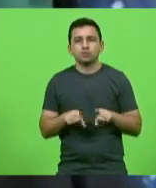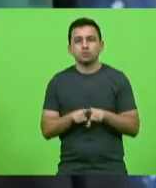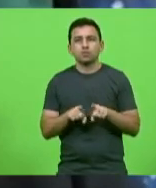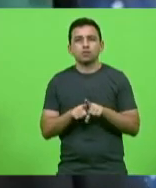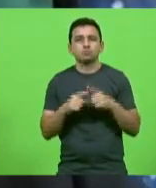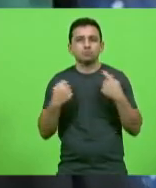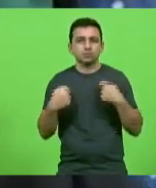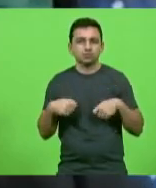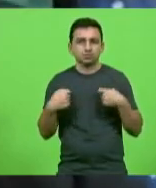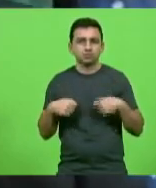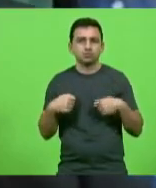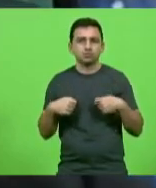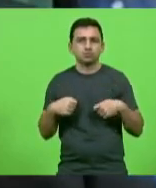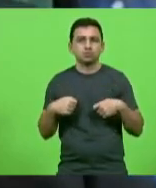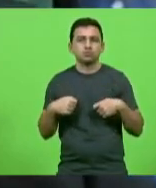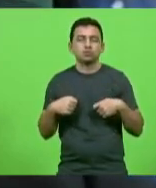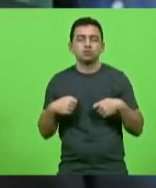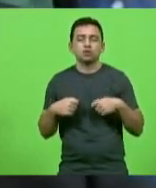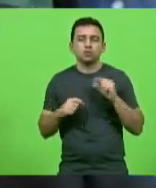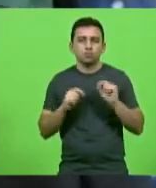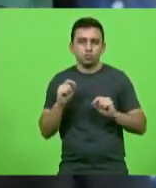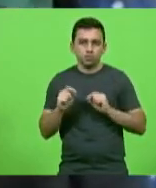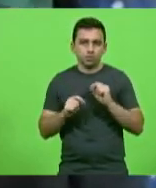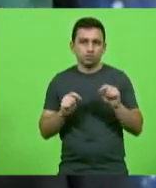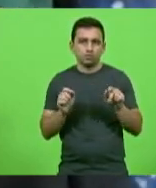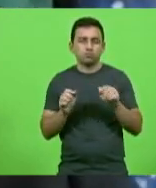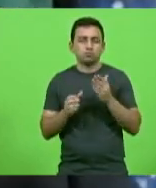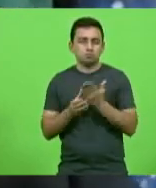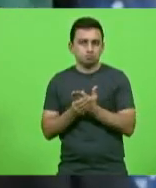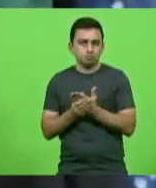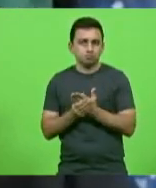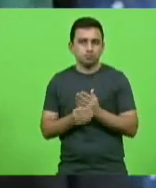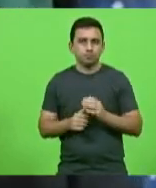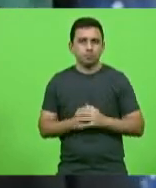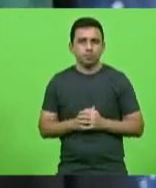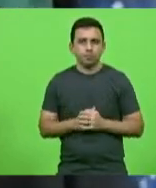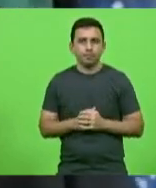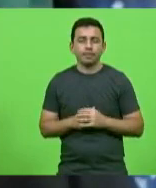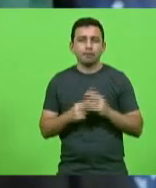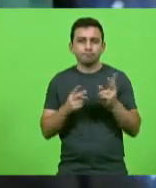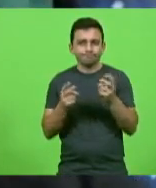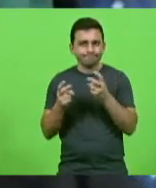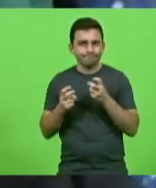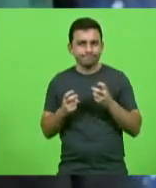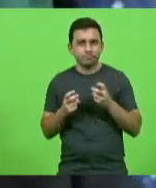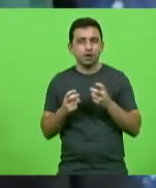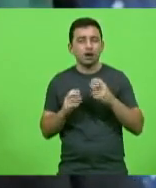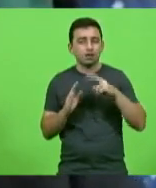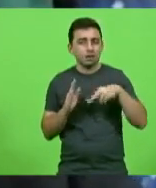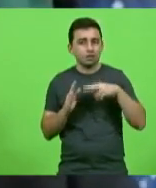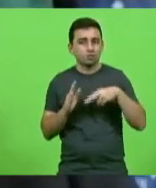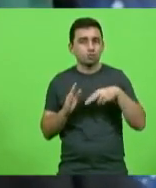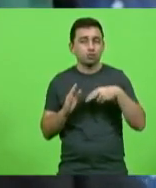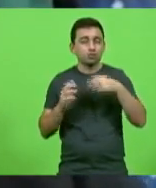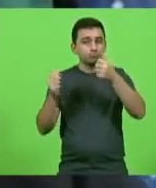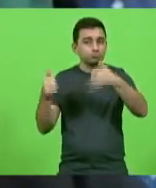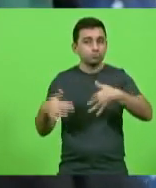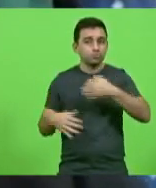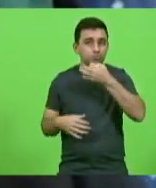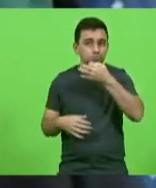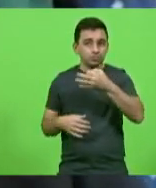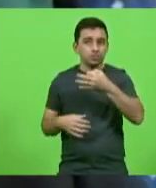EA necessidade de observar as garantias do processo fecho aqui ó e observa-se pela leitura dos depoimentos